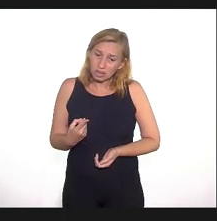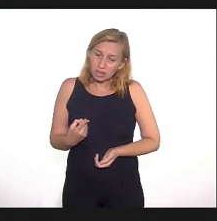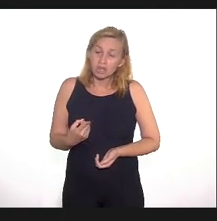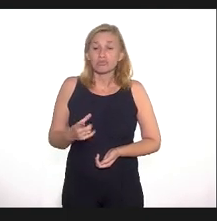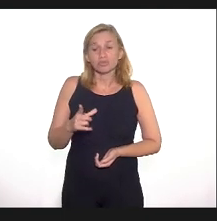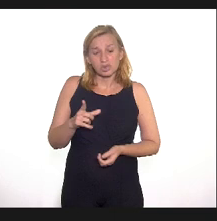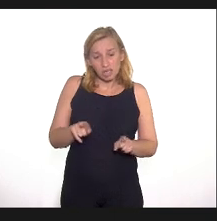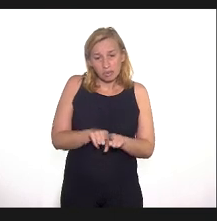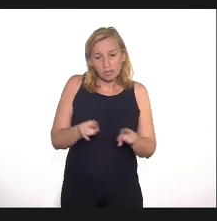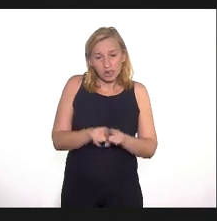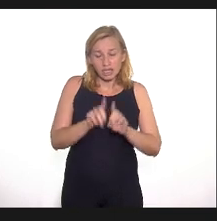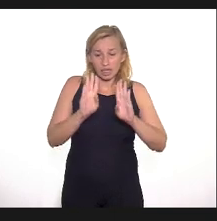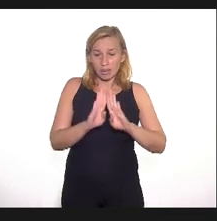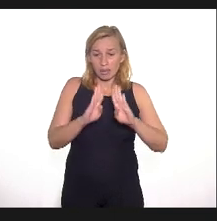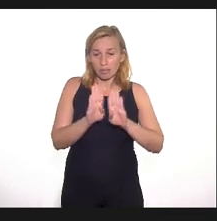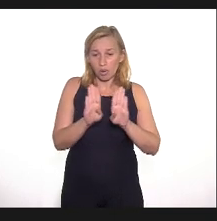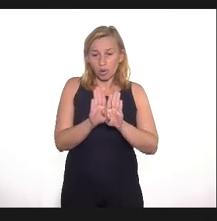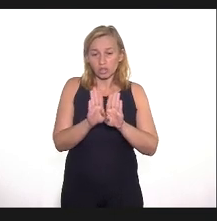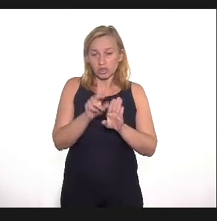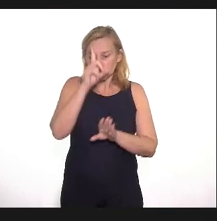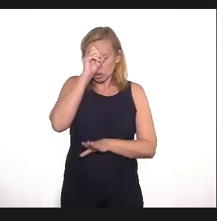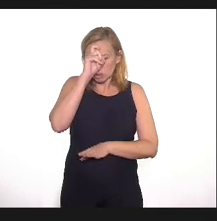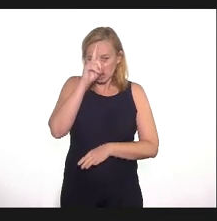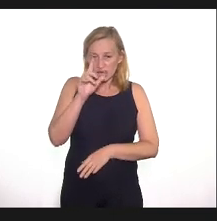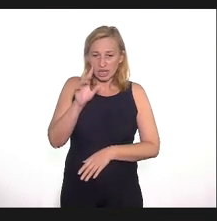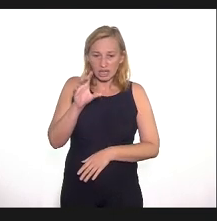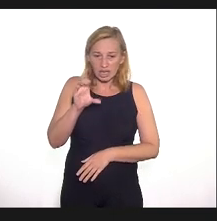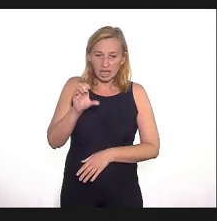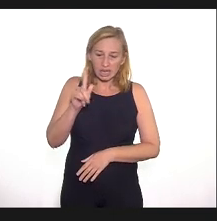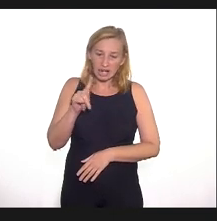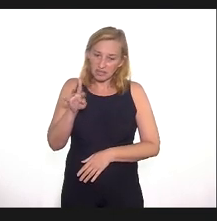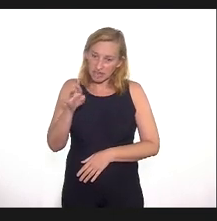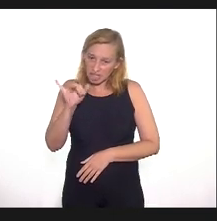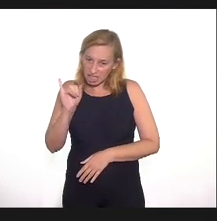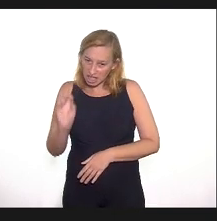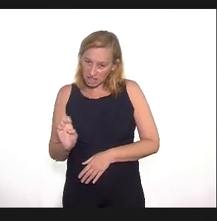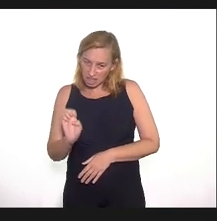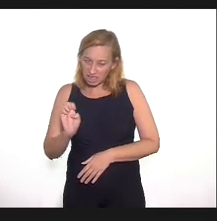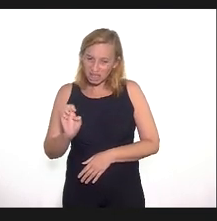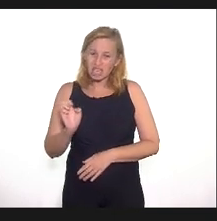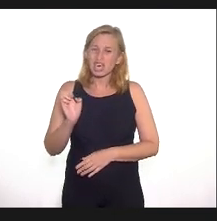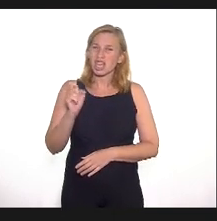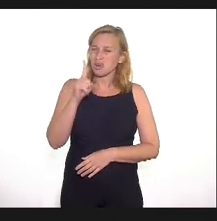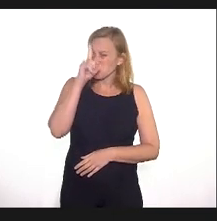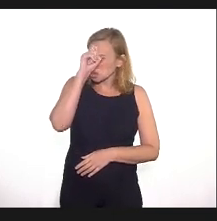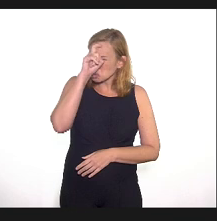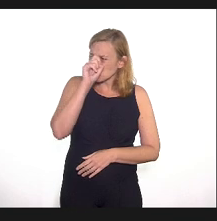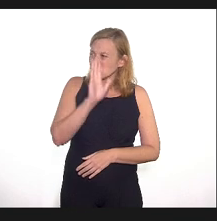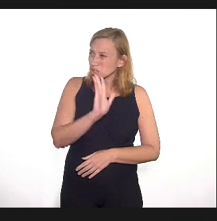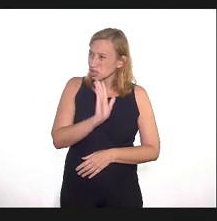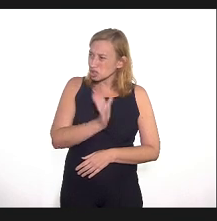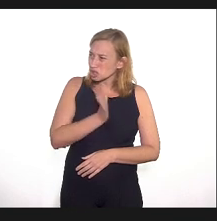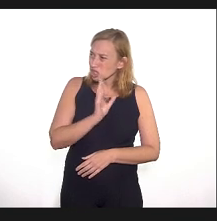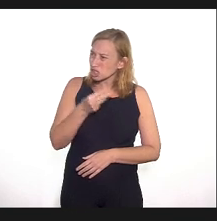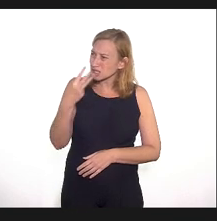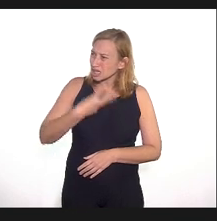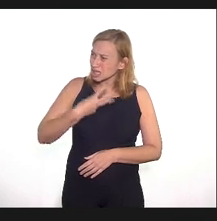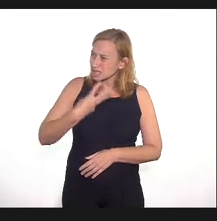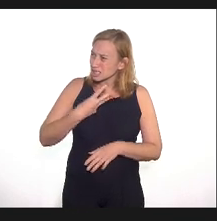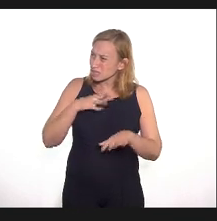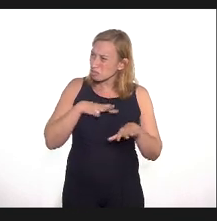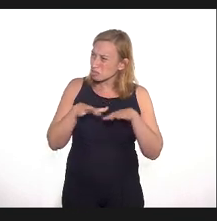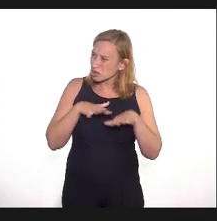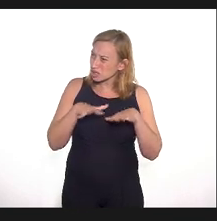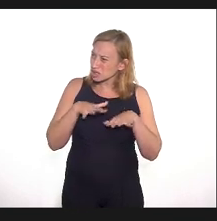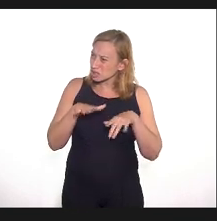estive também na porta do Hospital Grafeguini, que é um hospital que já está na sua, acho que é na terceira